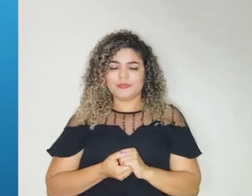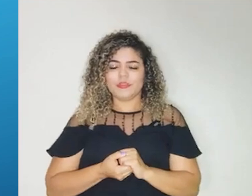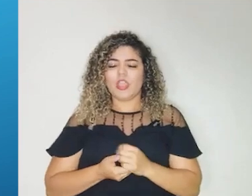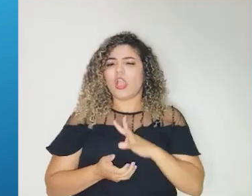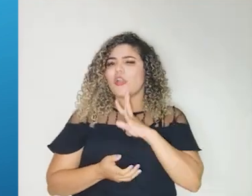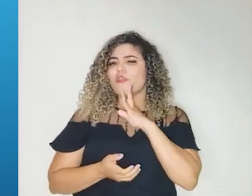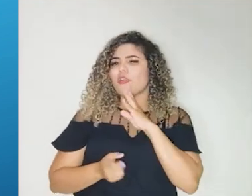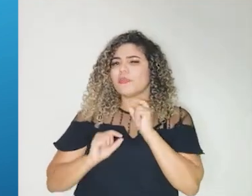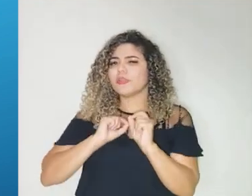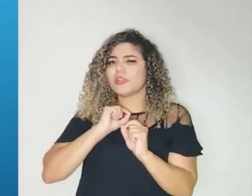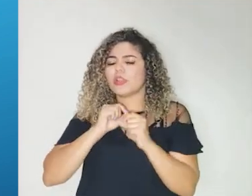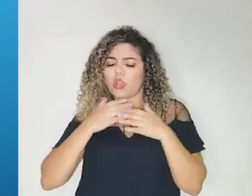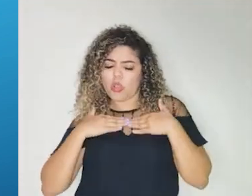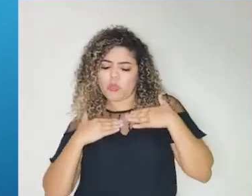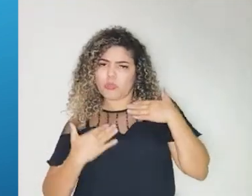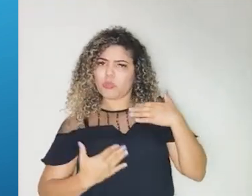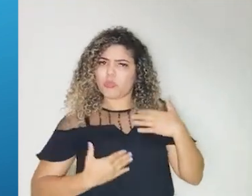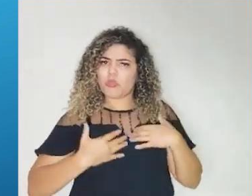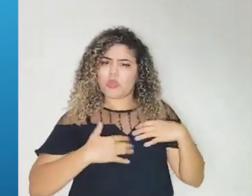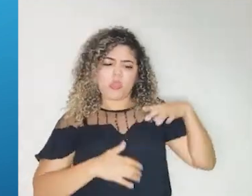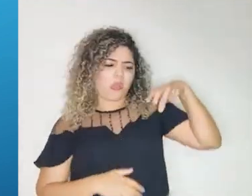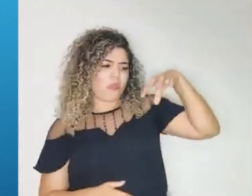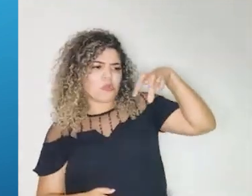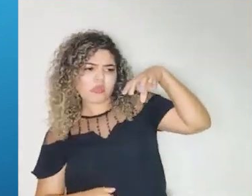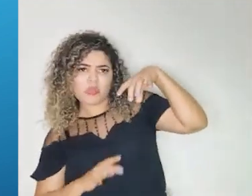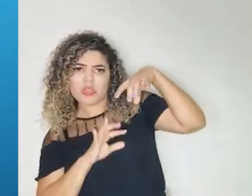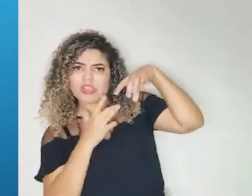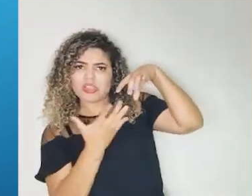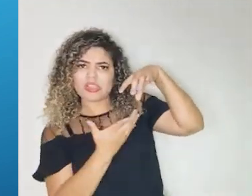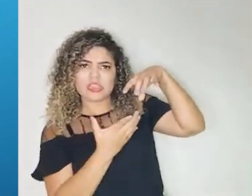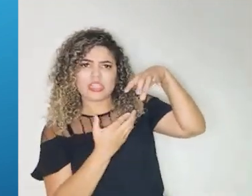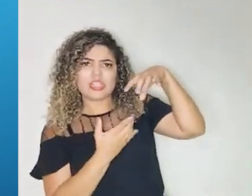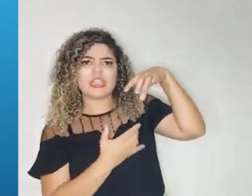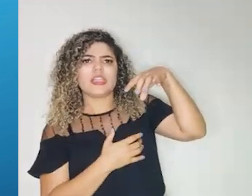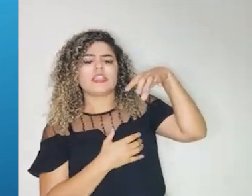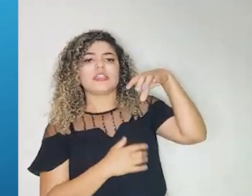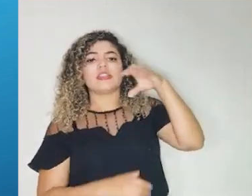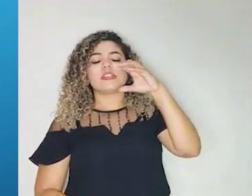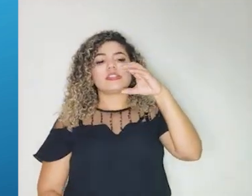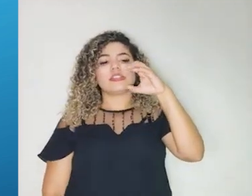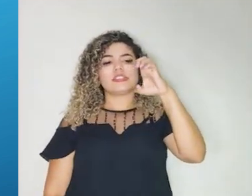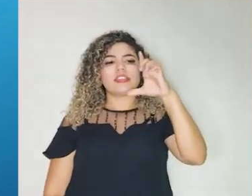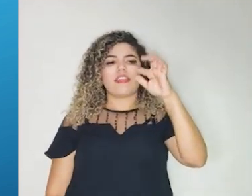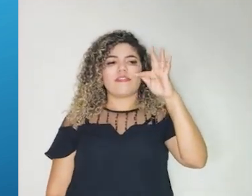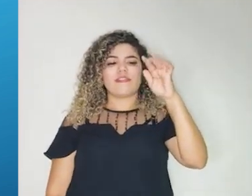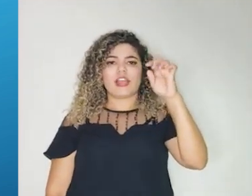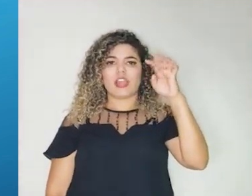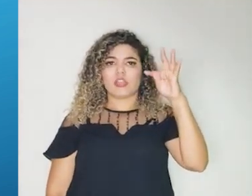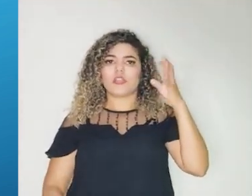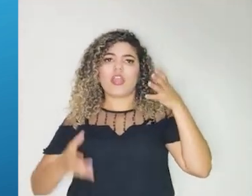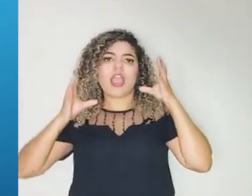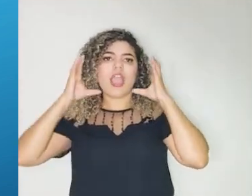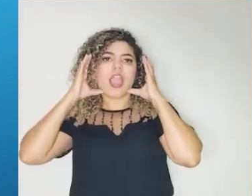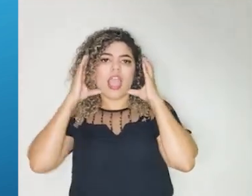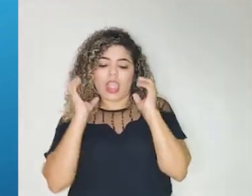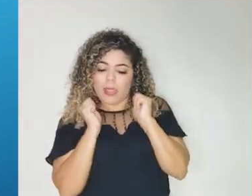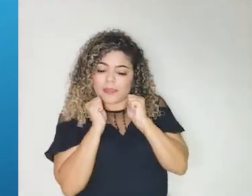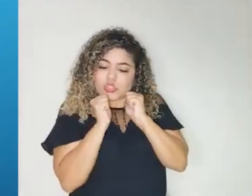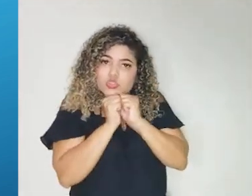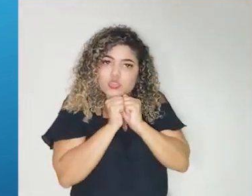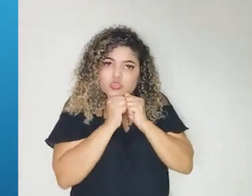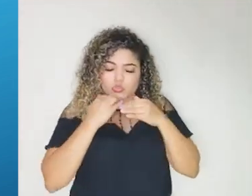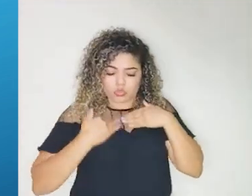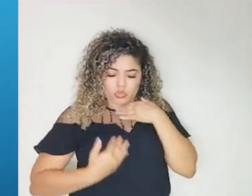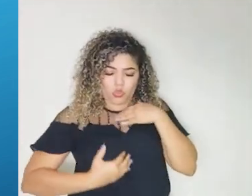Vamos conhecer a estrutura do corpo de um aracnídeo. Nós temos aqui a divisão em cefalotórax, que é como se fosse a cabeça junto ali com o